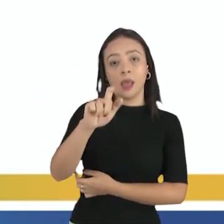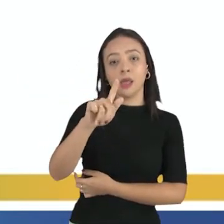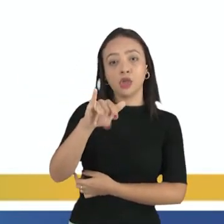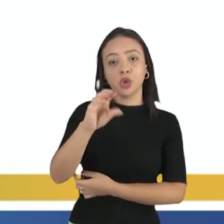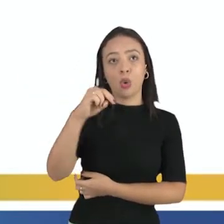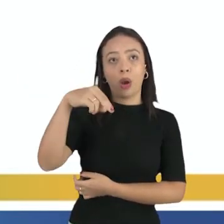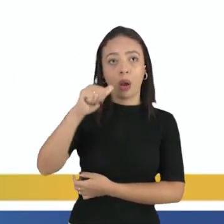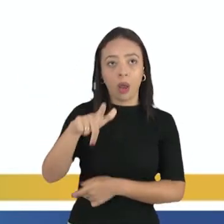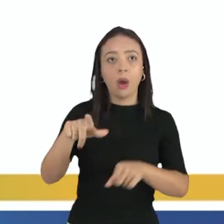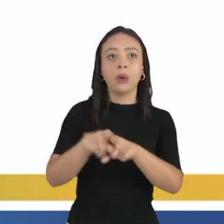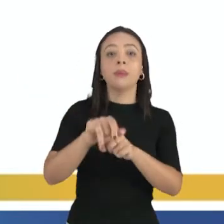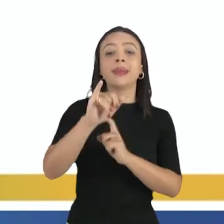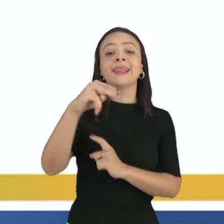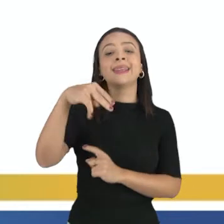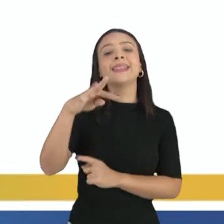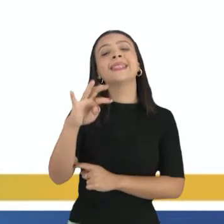interracial,